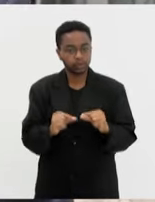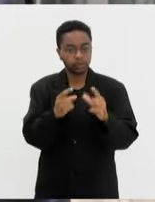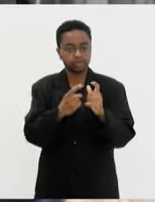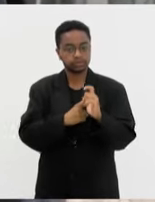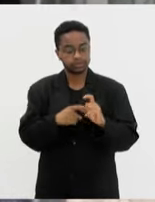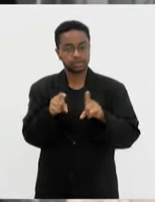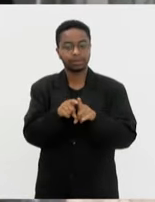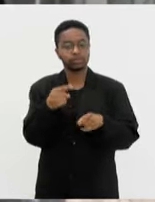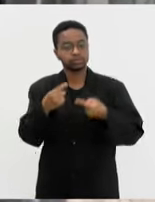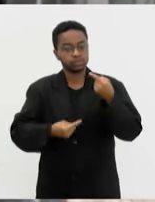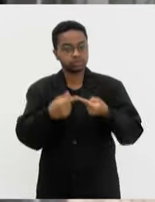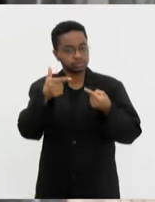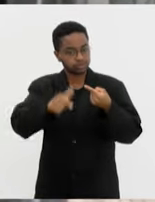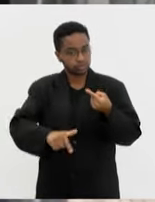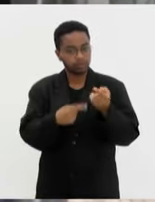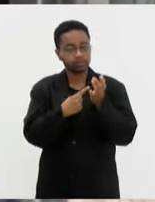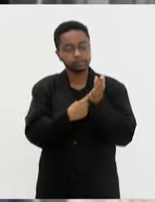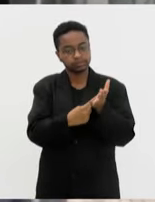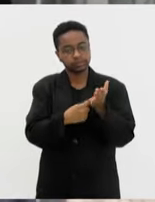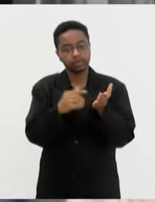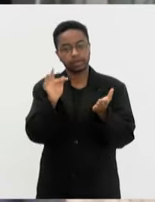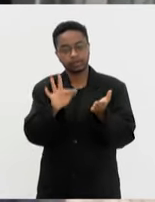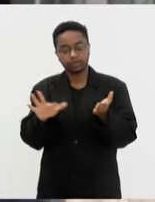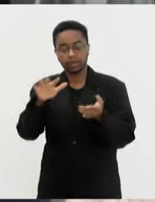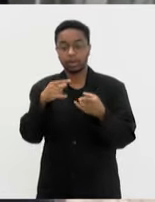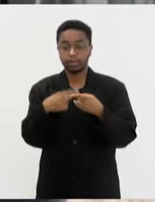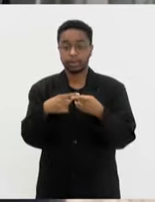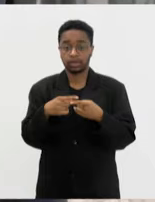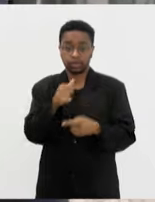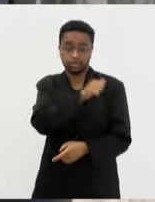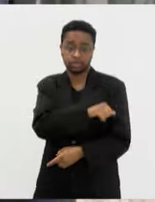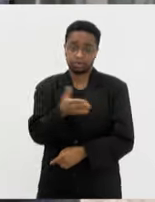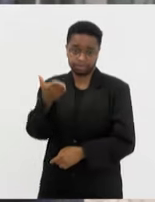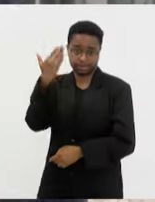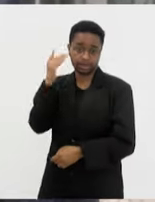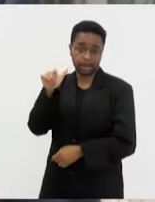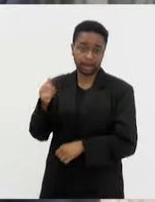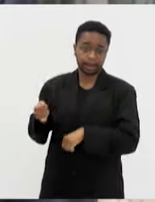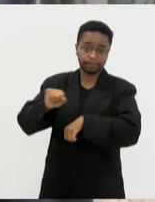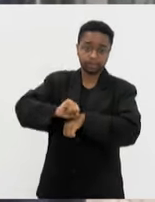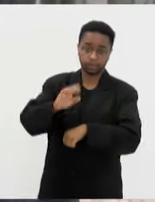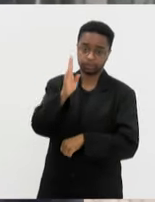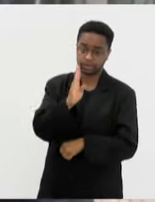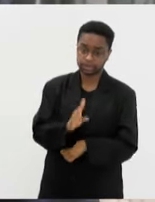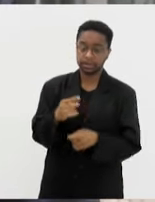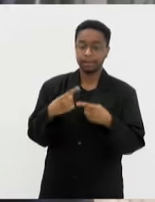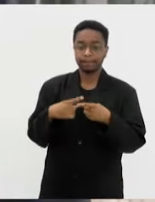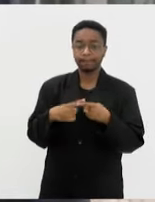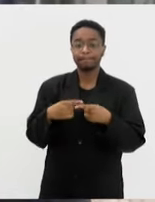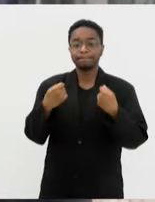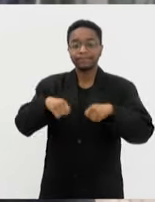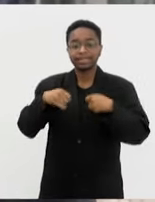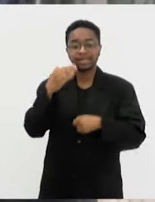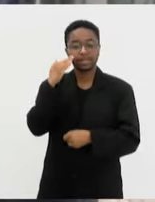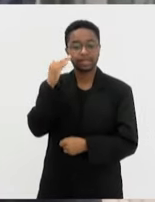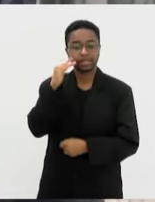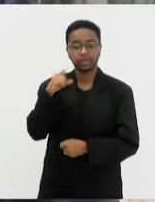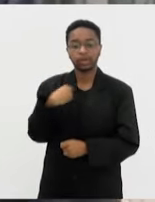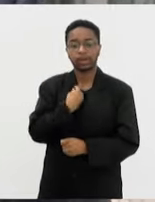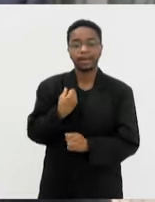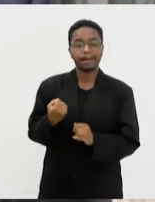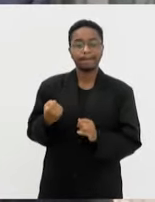Pacto Federativo. O Rio de Janeiro foi capital federal, a gente precisa ter isso em mente, que a gente paga a parte mais cara da